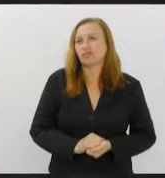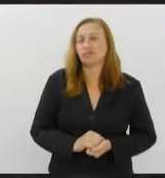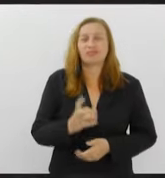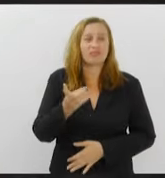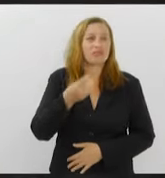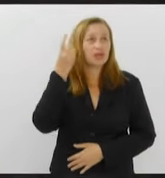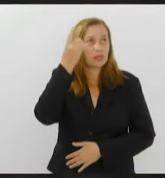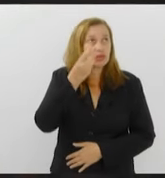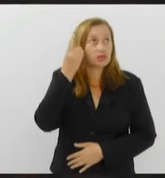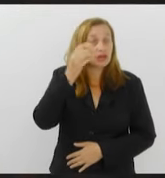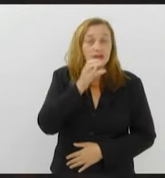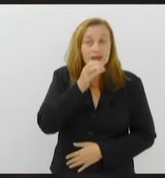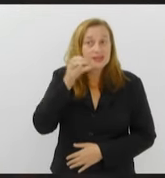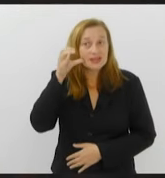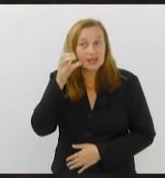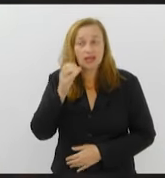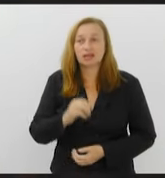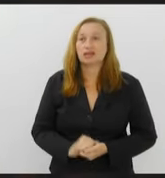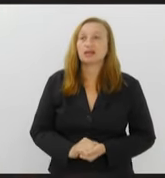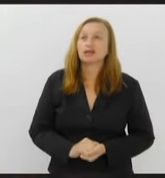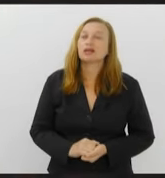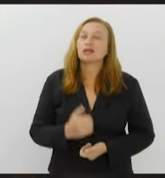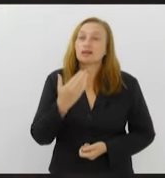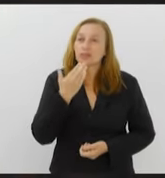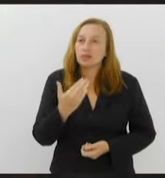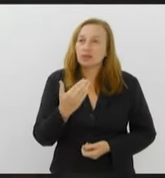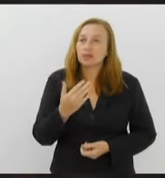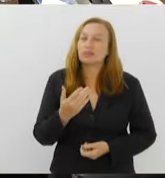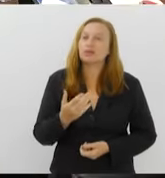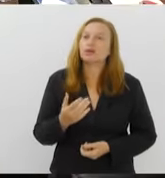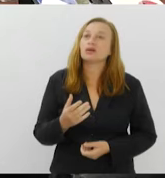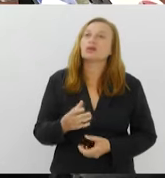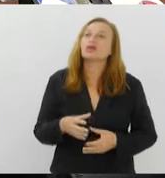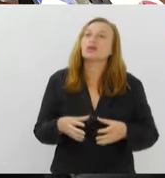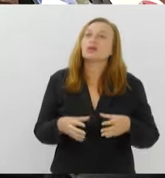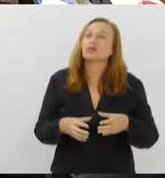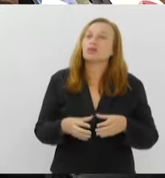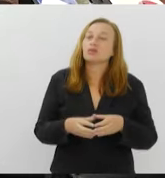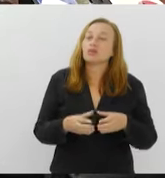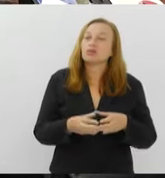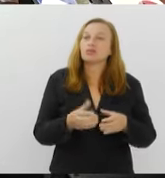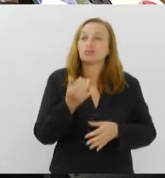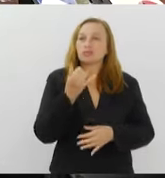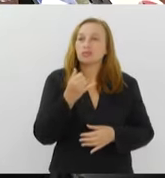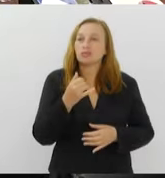Deputada Célia Jordão, por favor, pela Comissão de Economia.